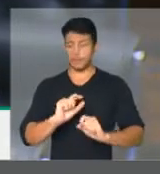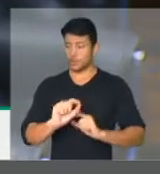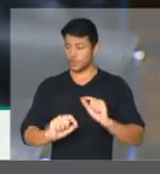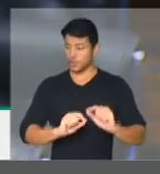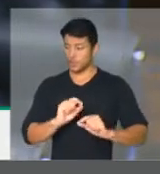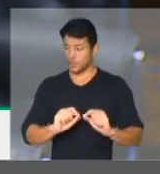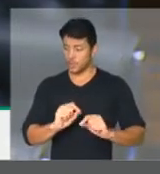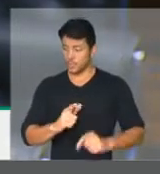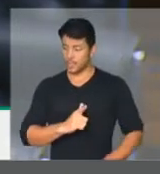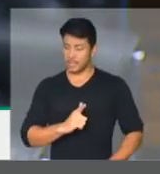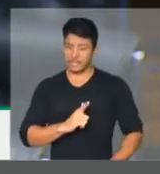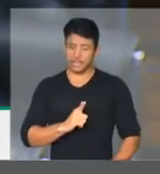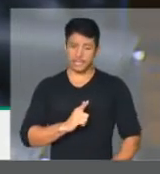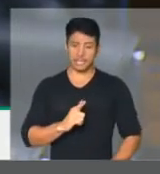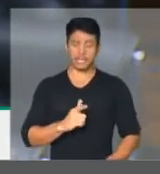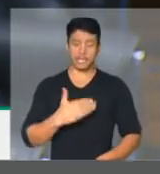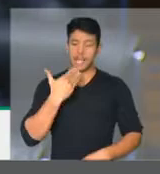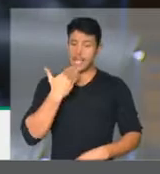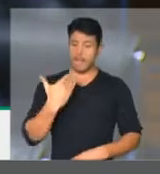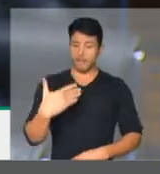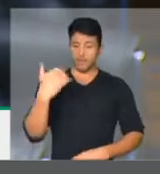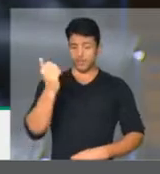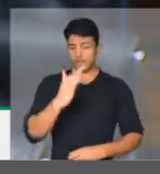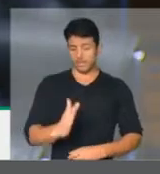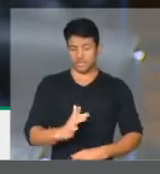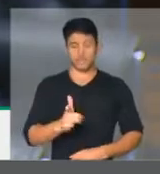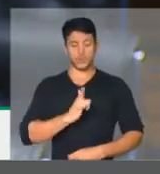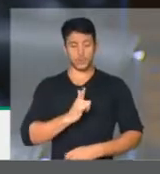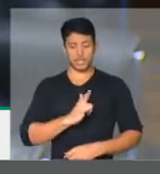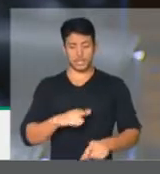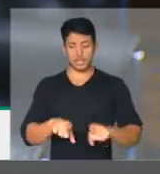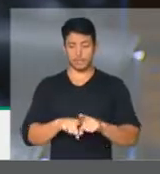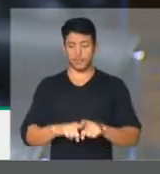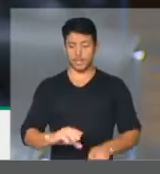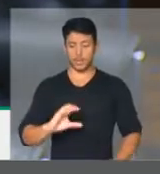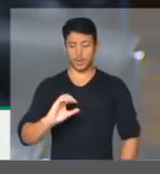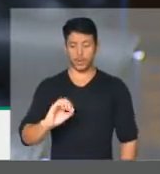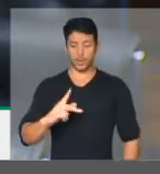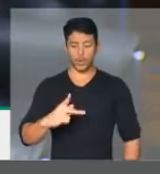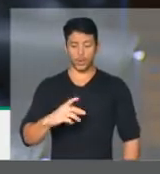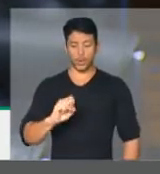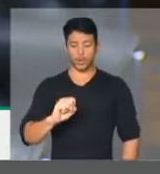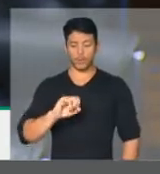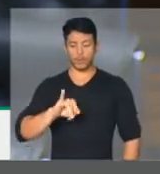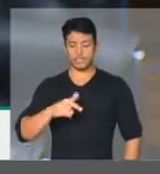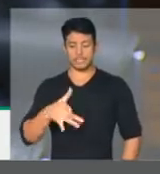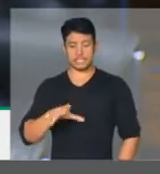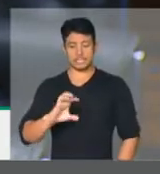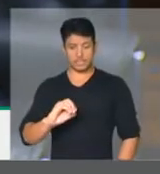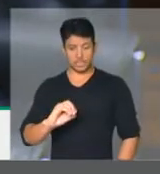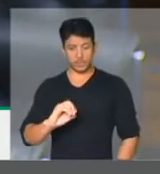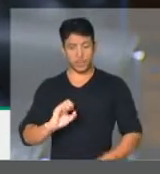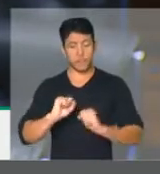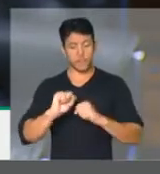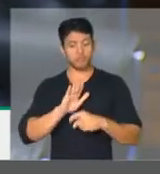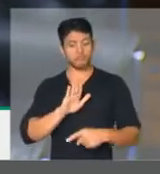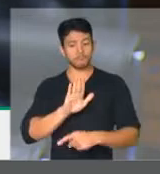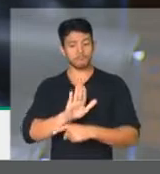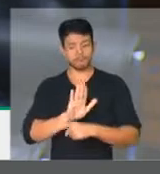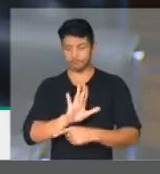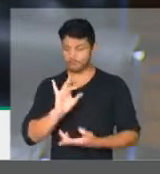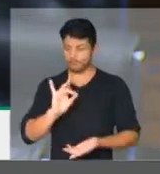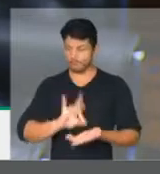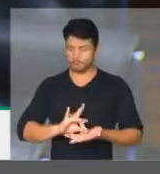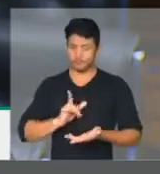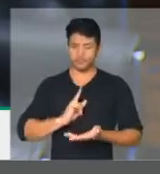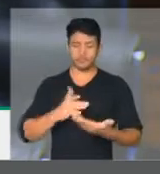e fazermos uma oposição adequada, uma oposição que possa, no bom debate, ajudar a construir. Por isso,